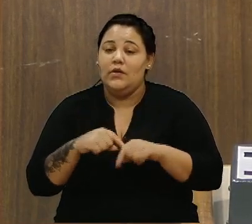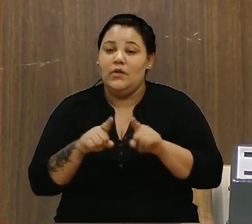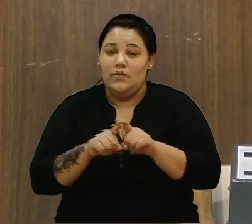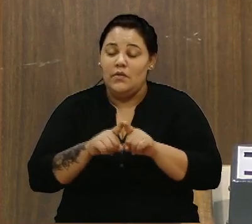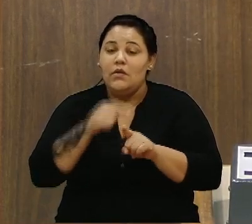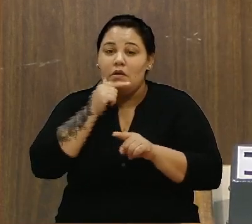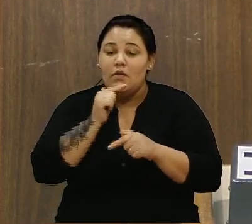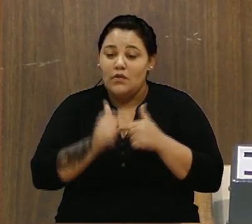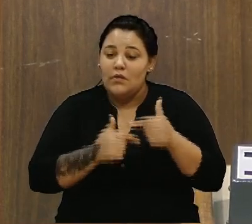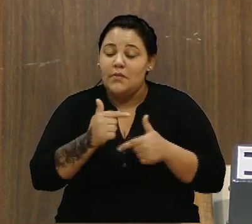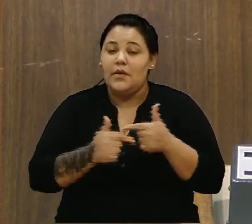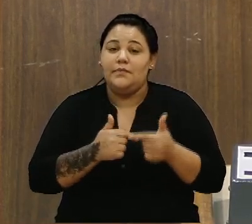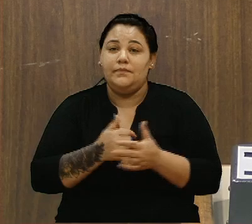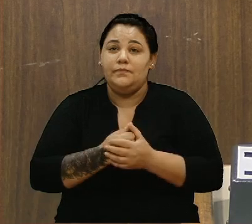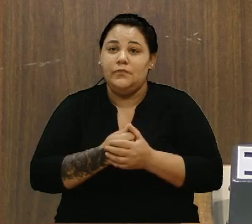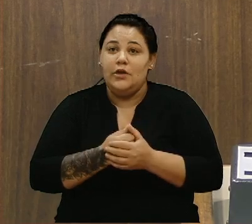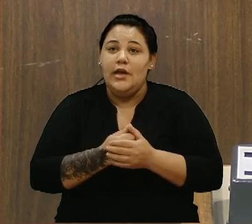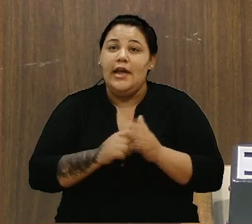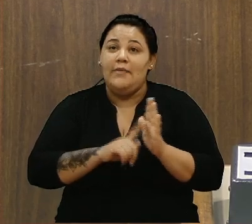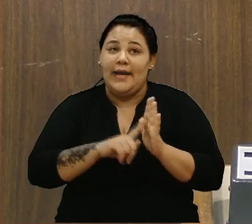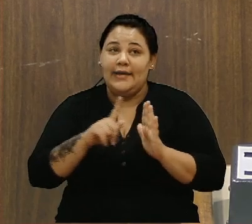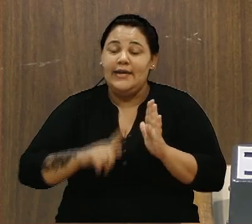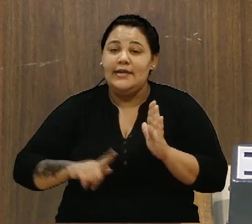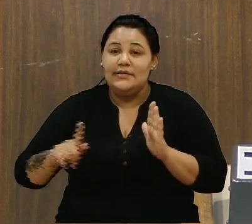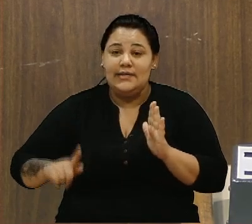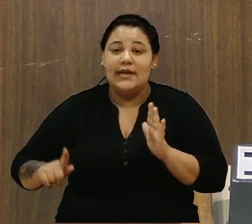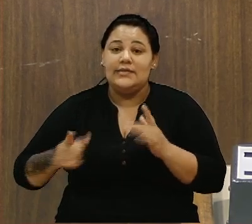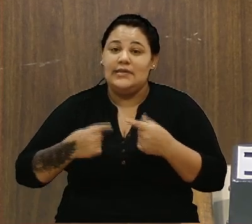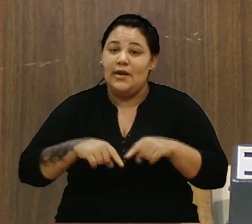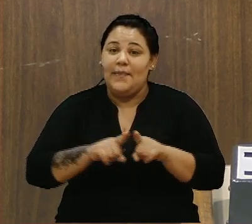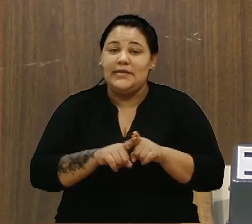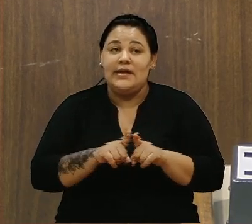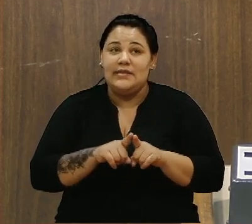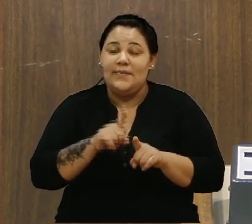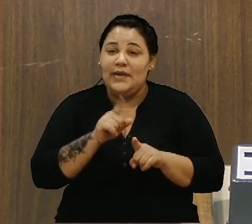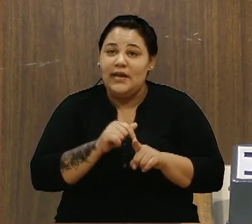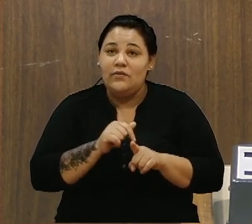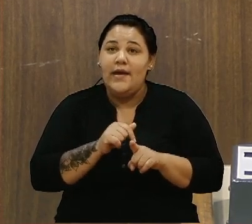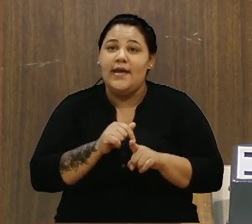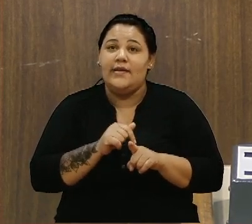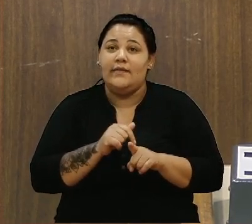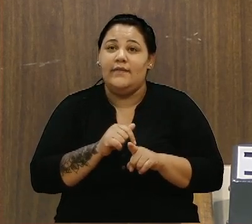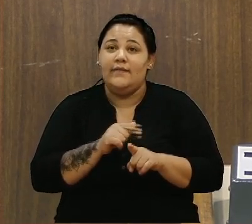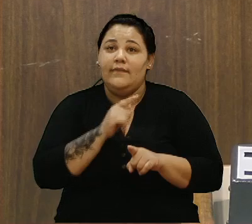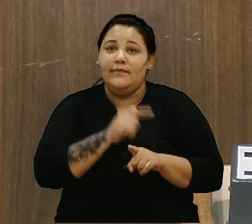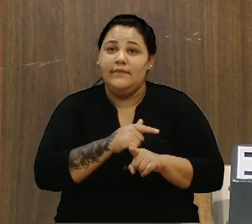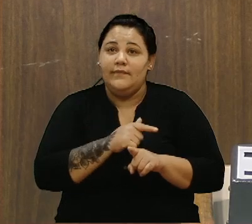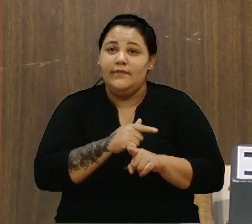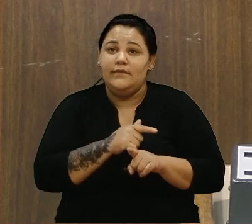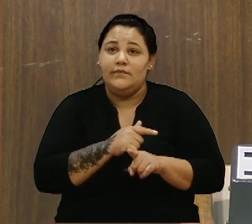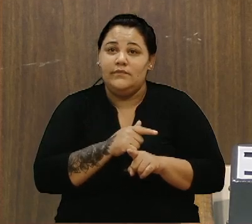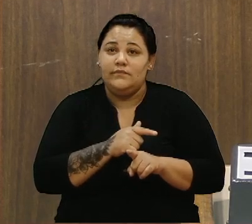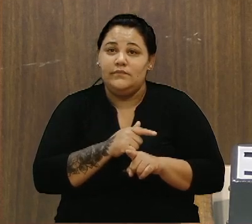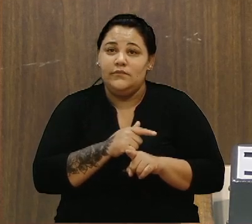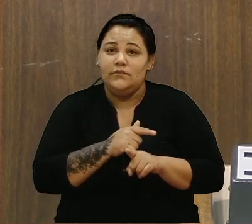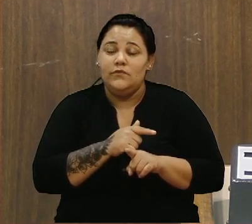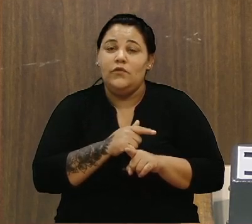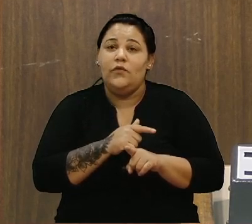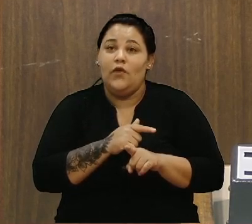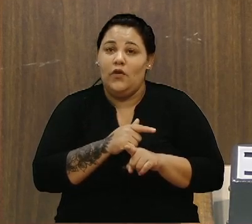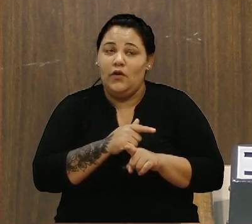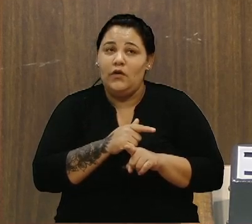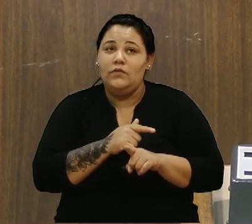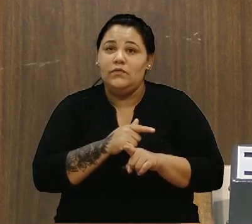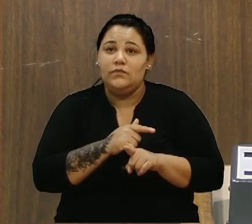trabalhar. E o grave também que tem acontecido, e eu não sei como resolver, situações de crianças,